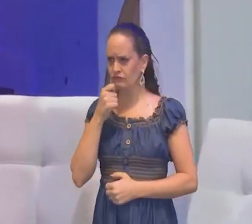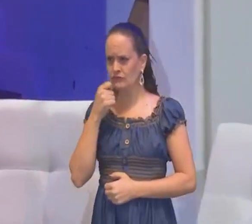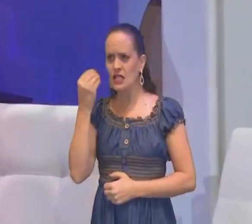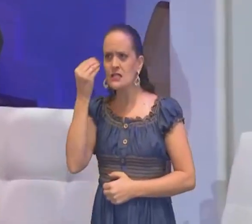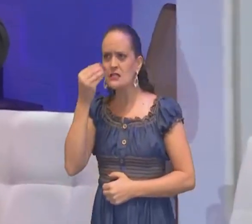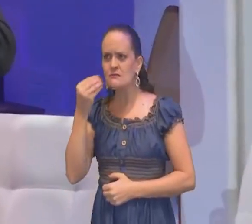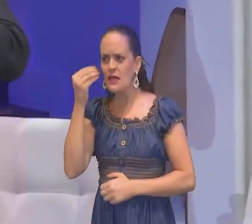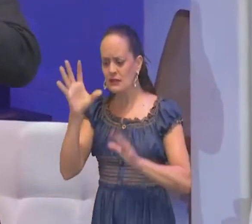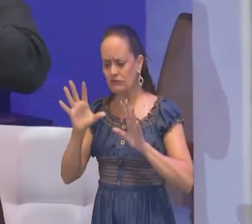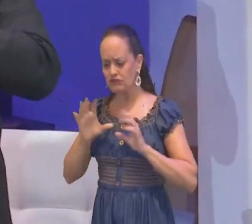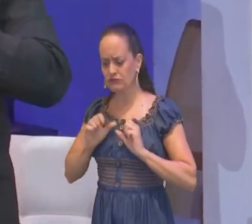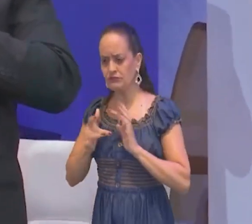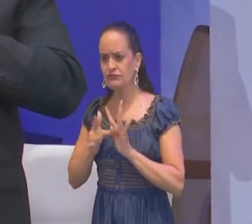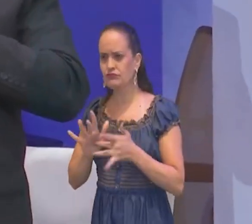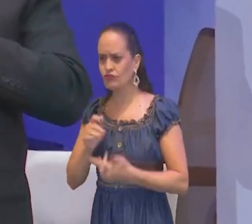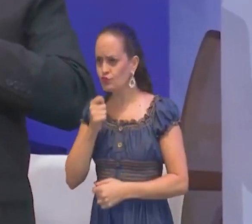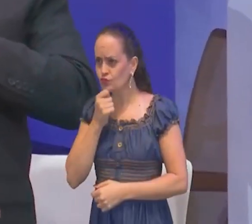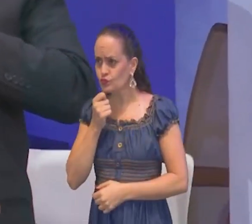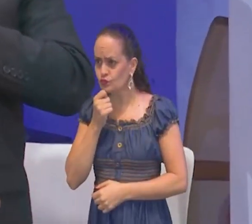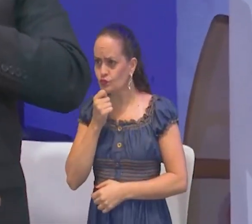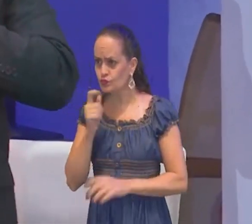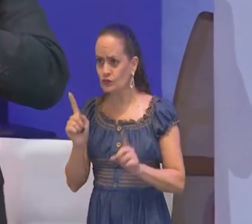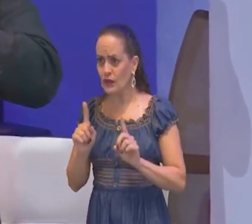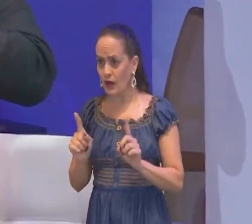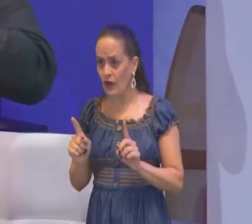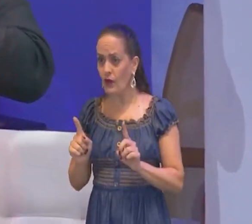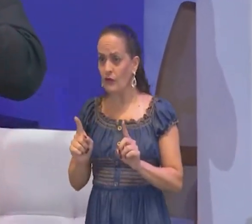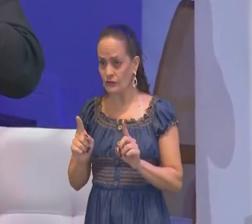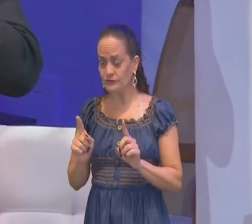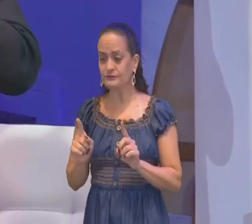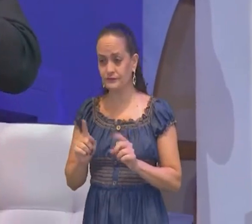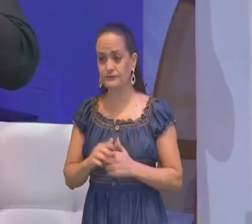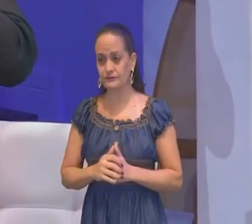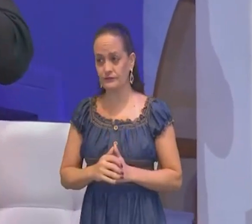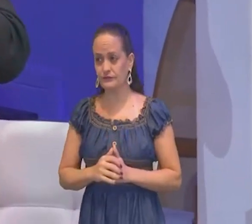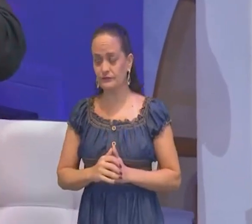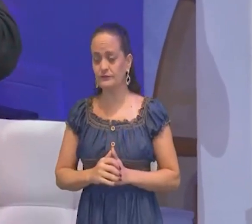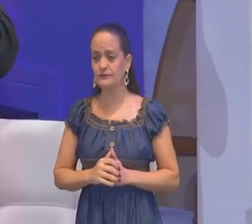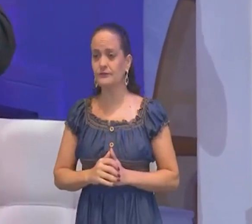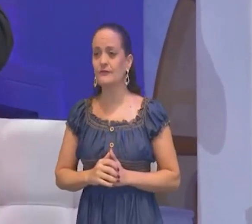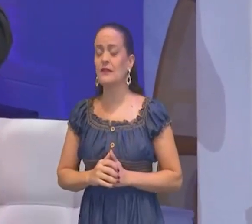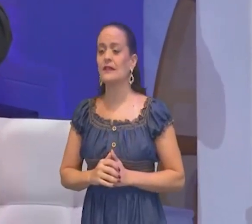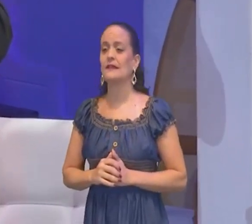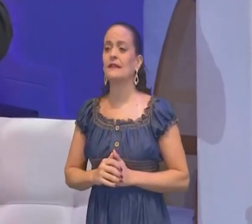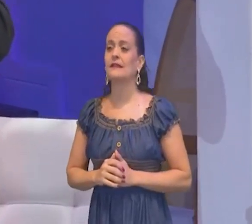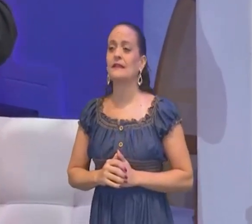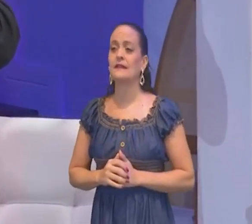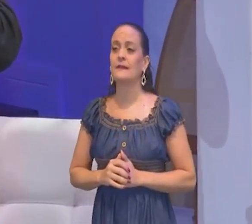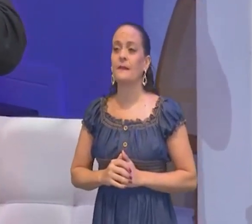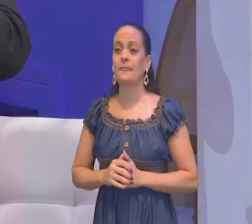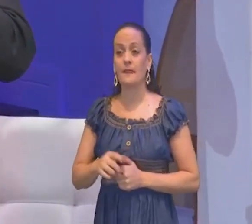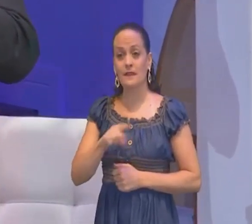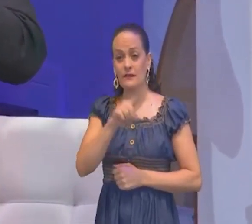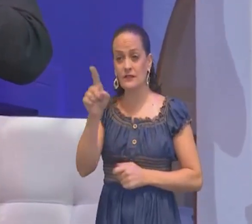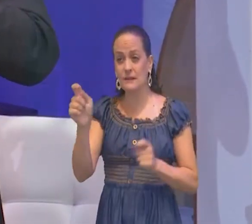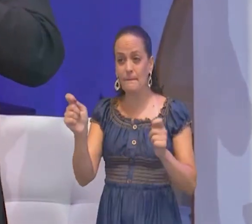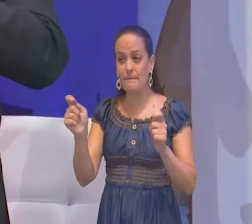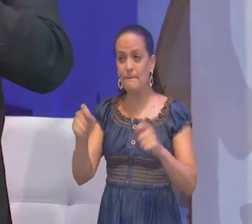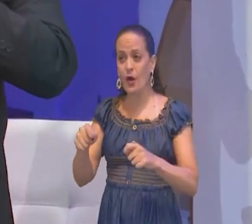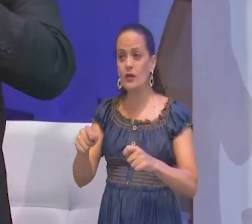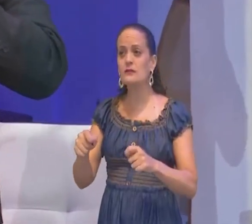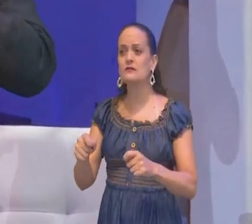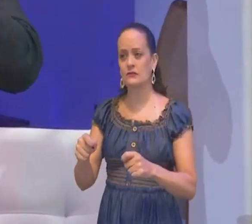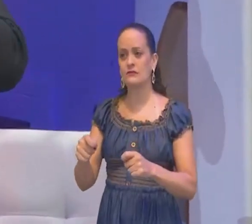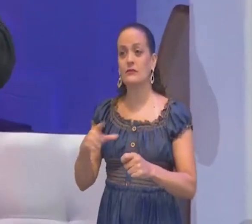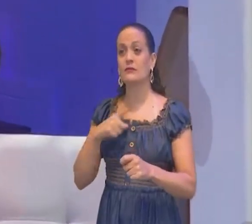experiência de aceitar e receber Jesus como seu Senhor e o seu Salvador, que você pode ter essa